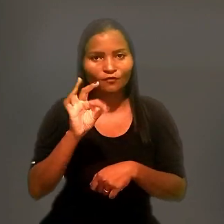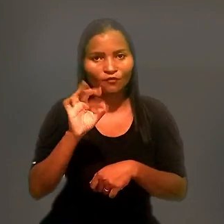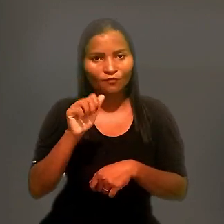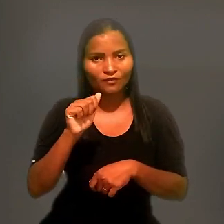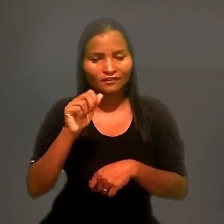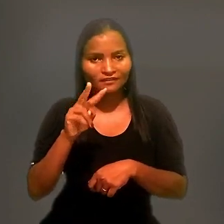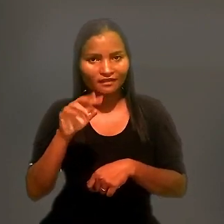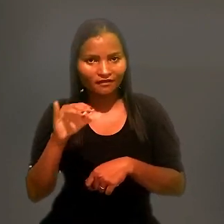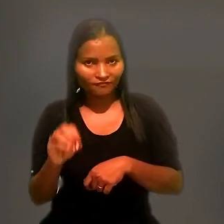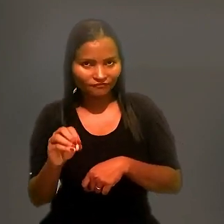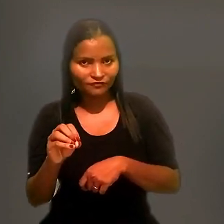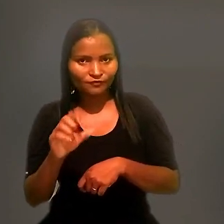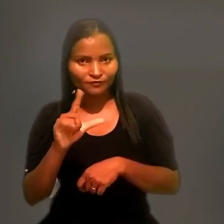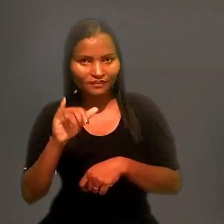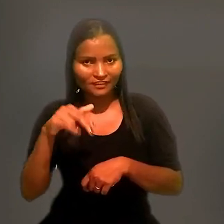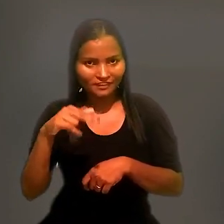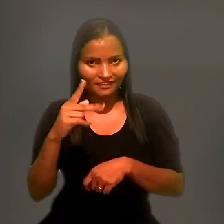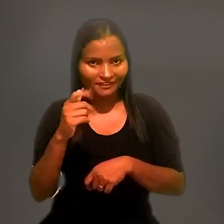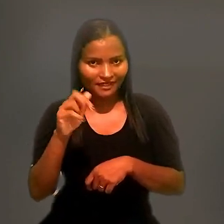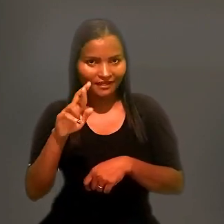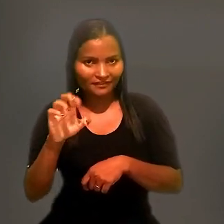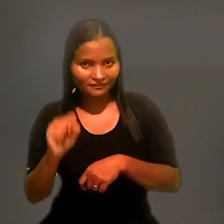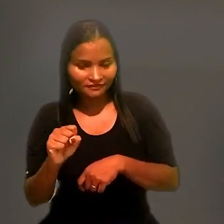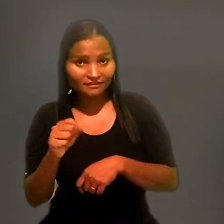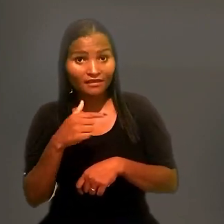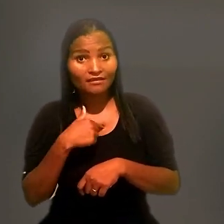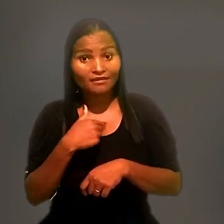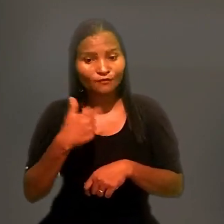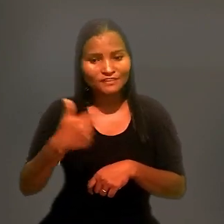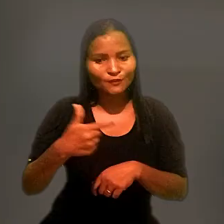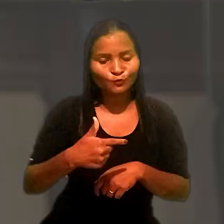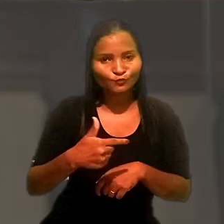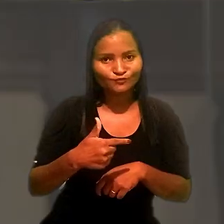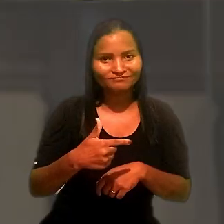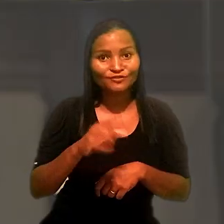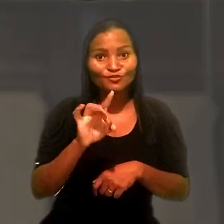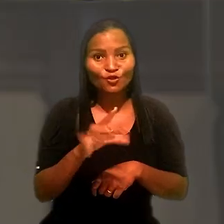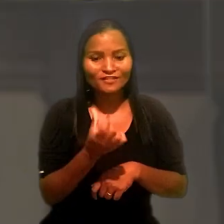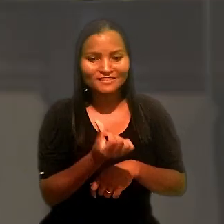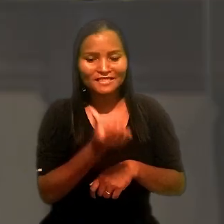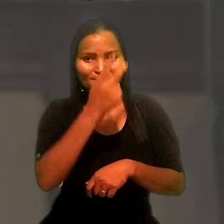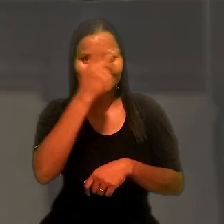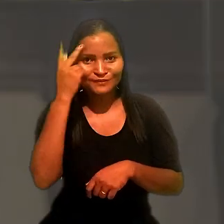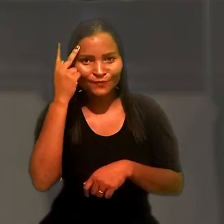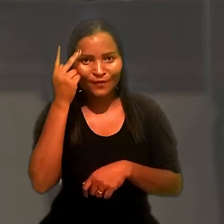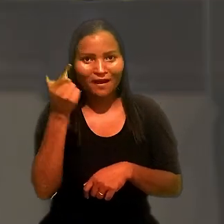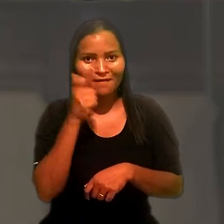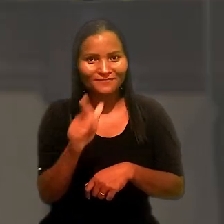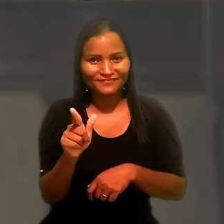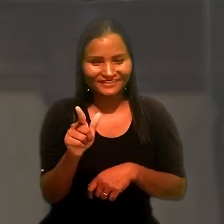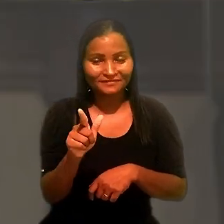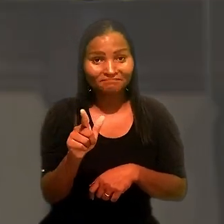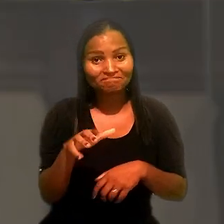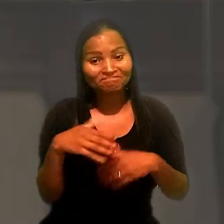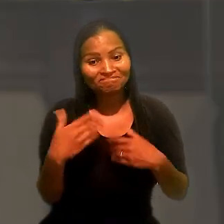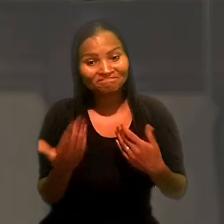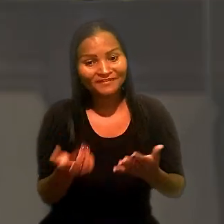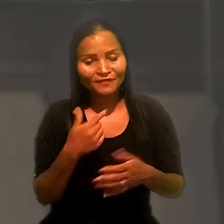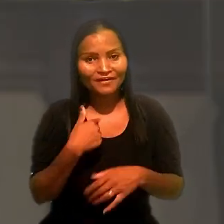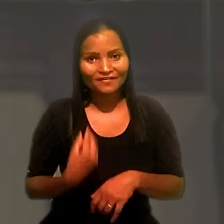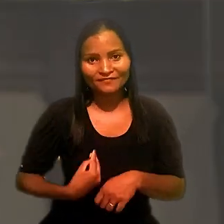Otávio Linhares Renault. E eu no segundo lugar lá, foram 6 só aprovados. E aí pronto, a vida me